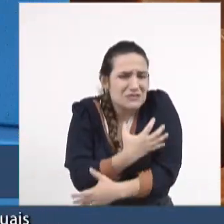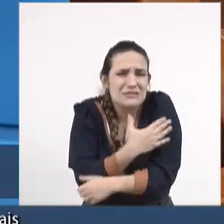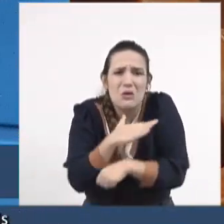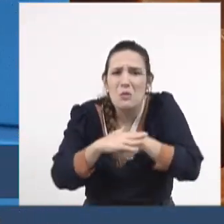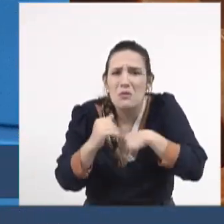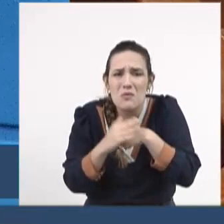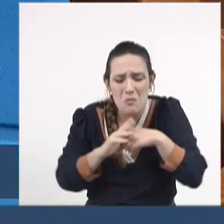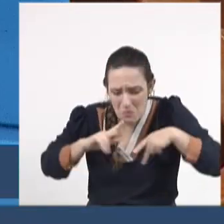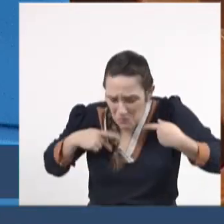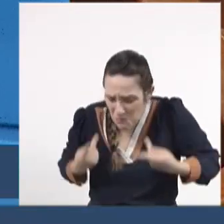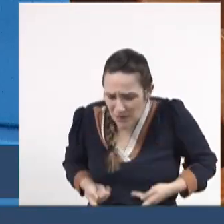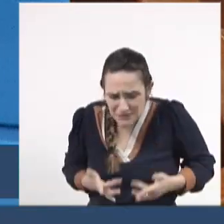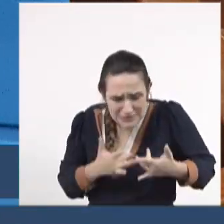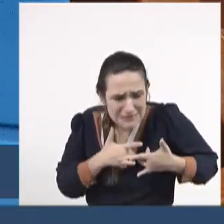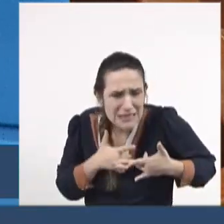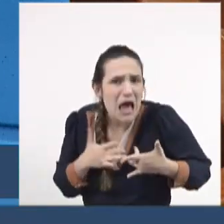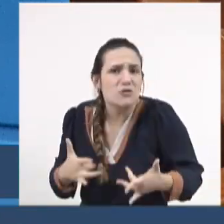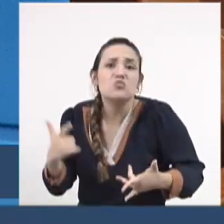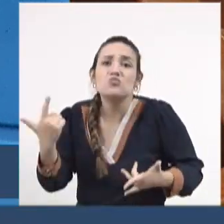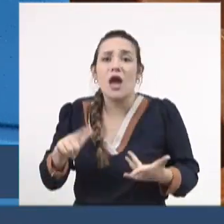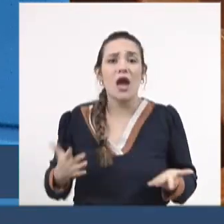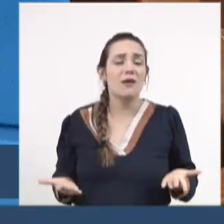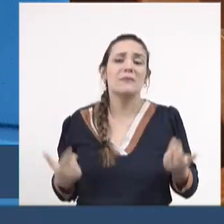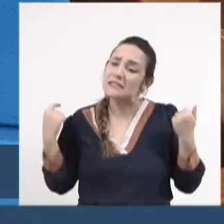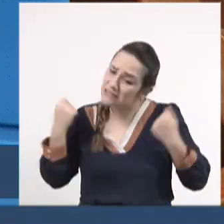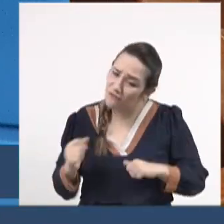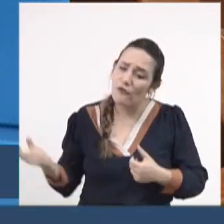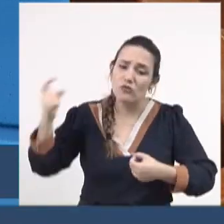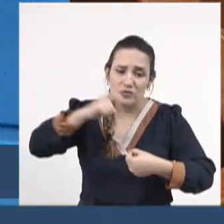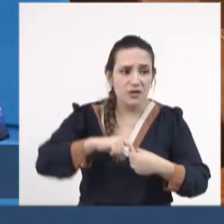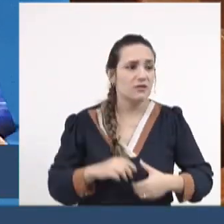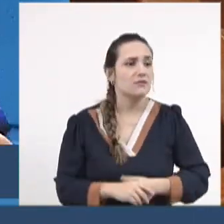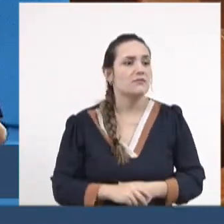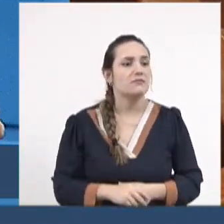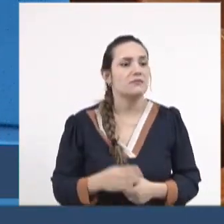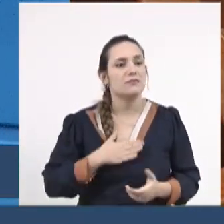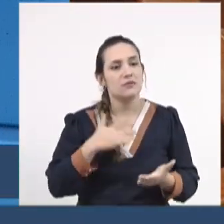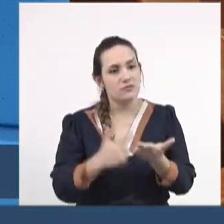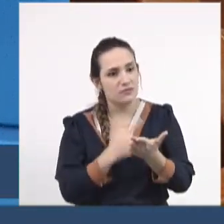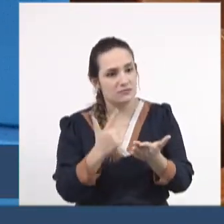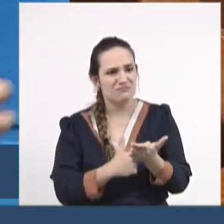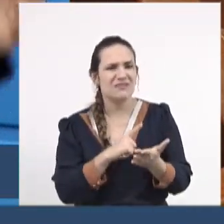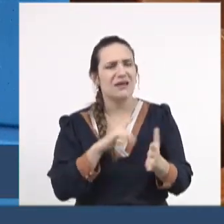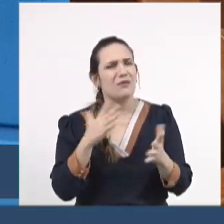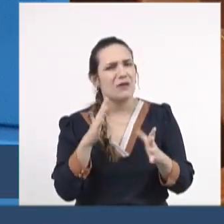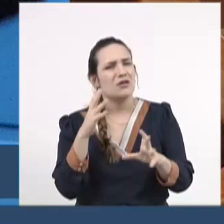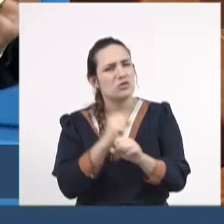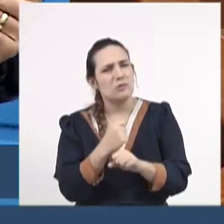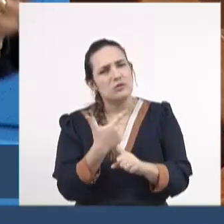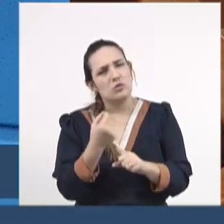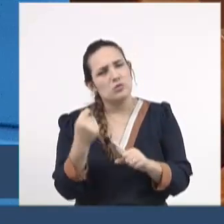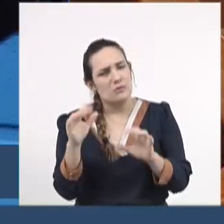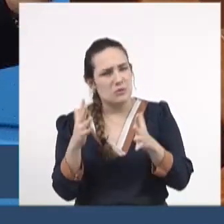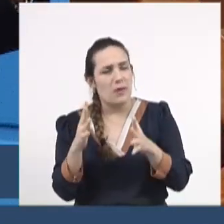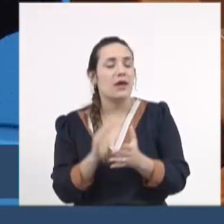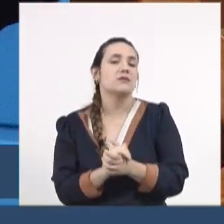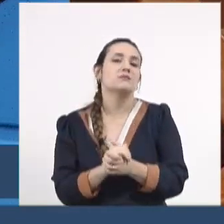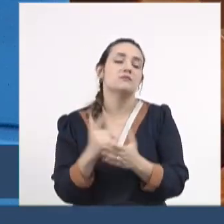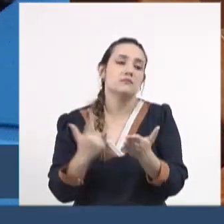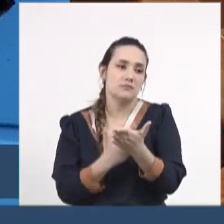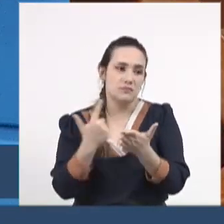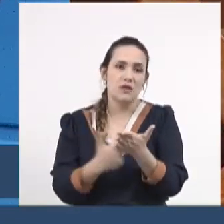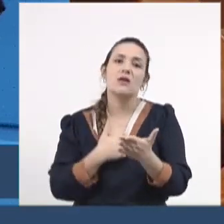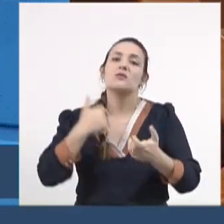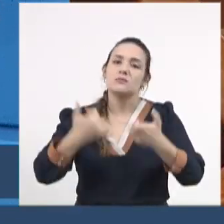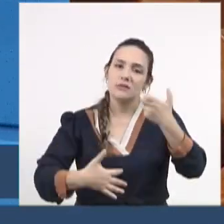a nossa humanidade, o nosso calor humano, a nossa afetividade. Né? E aqui, no meu livro, em 200 e tantas páginas, eu faço toda uma explanação e um